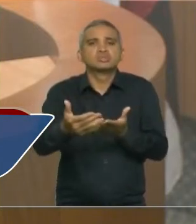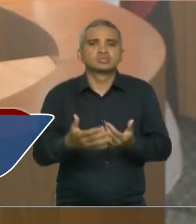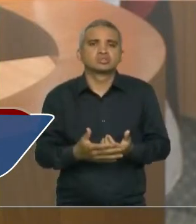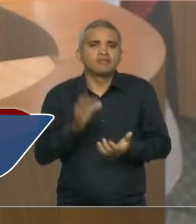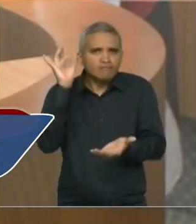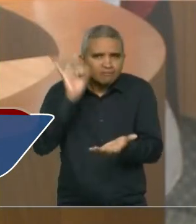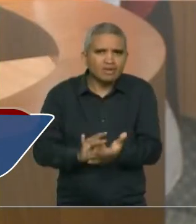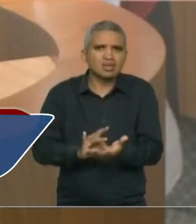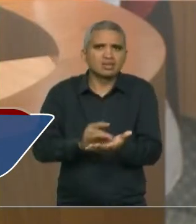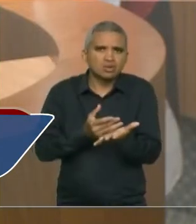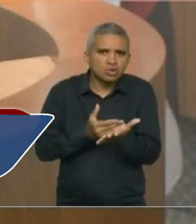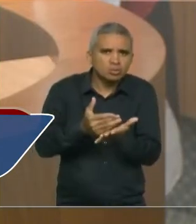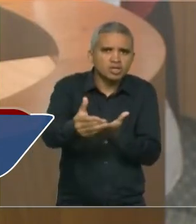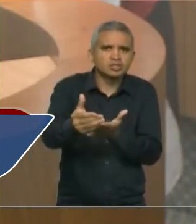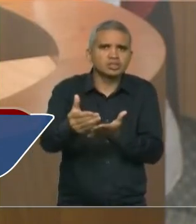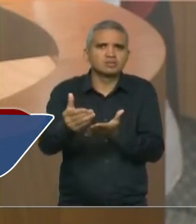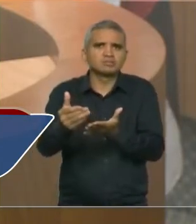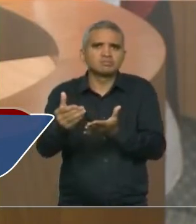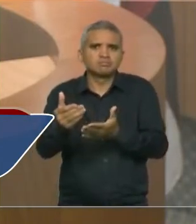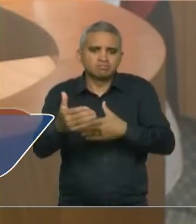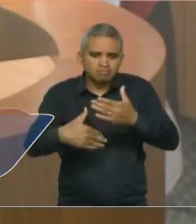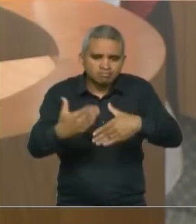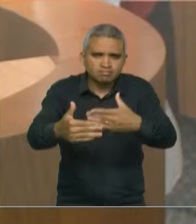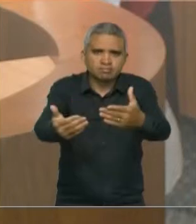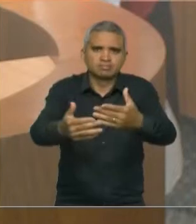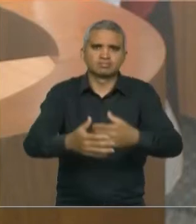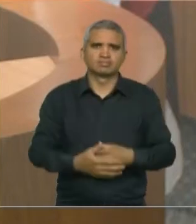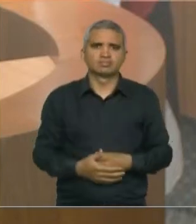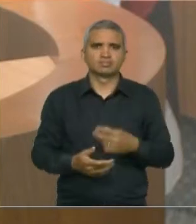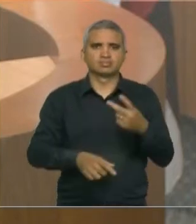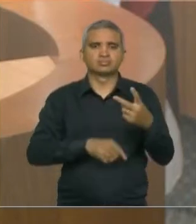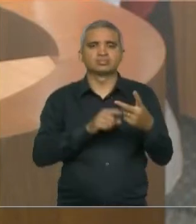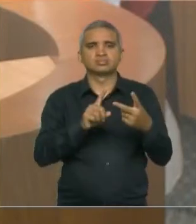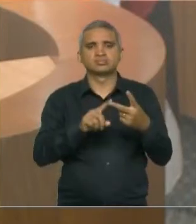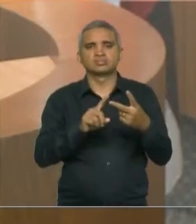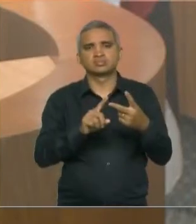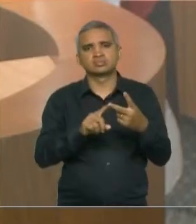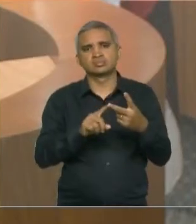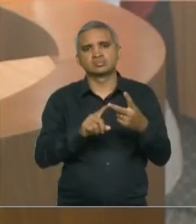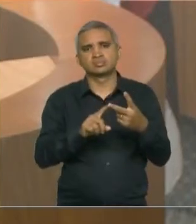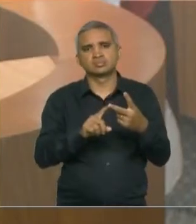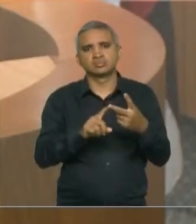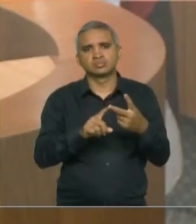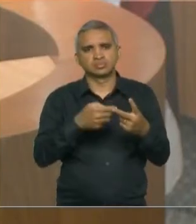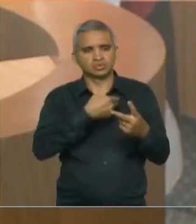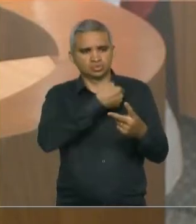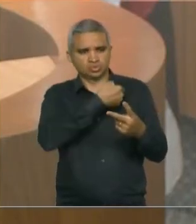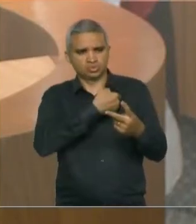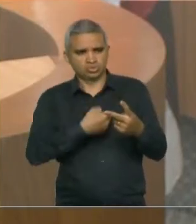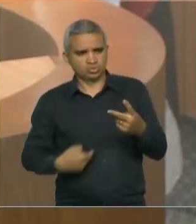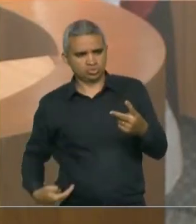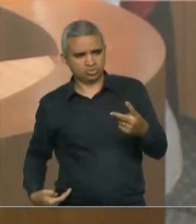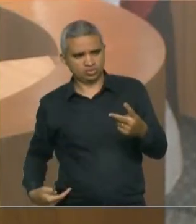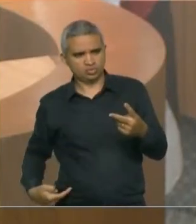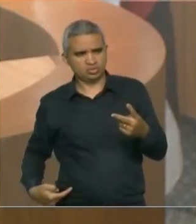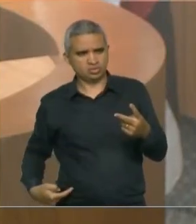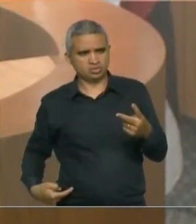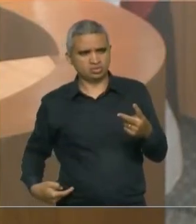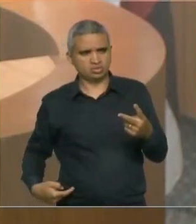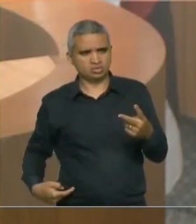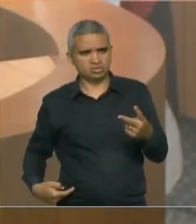nesse processo para que as coisas possam acontecer? E se realmente o governo está